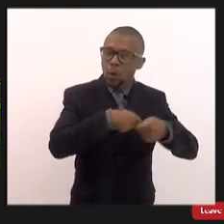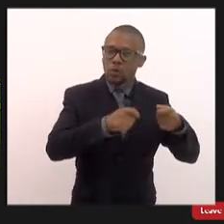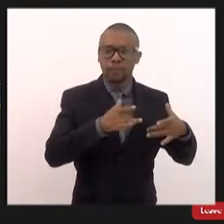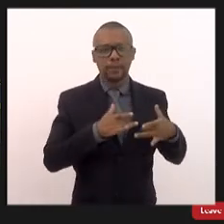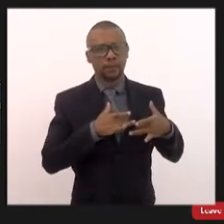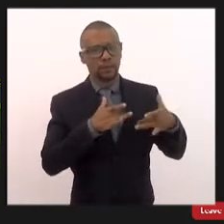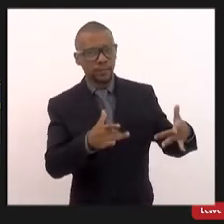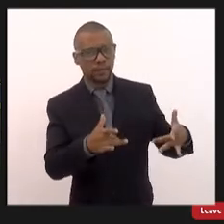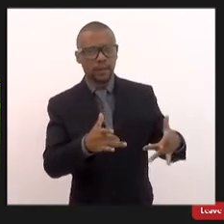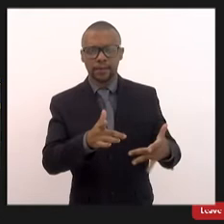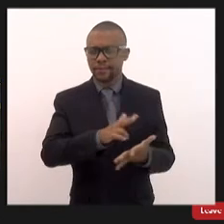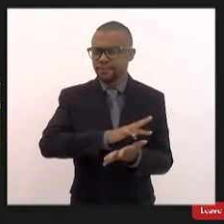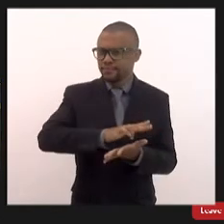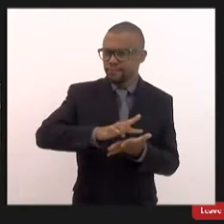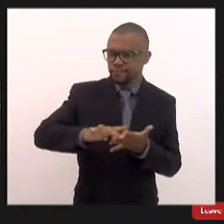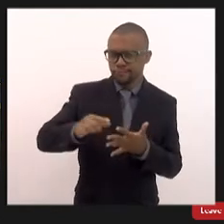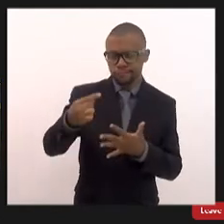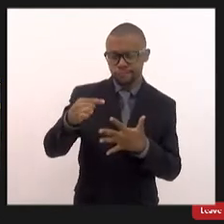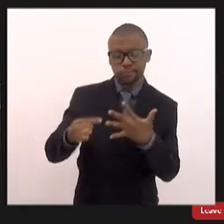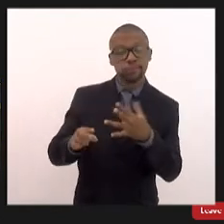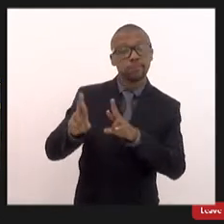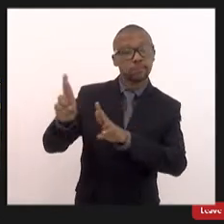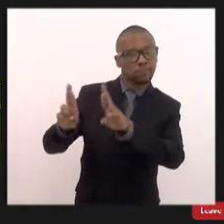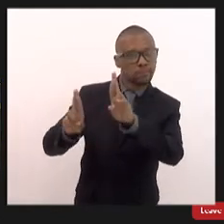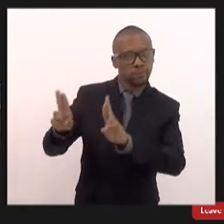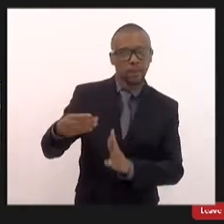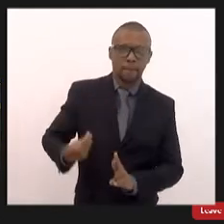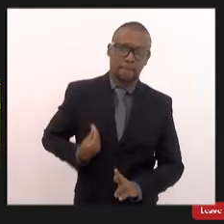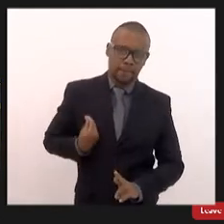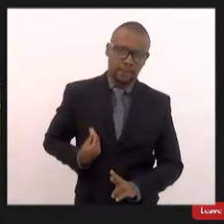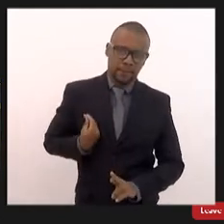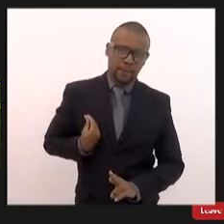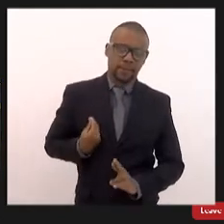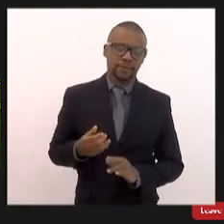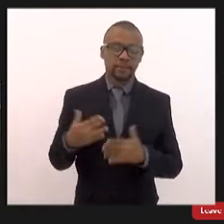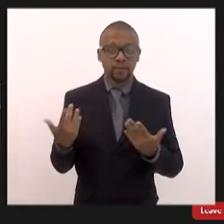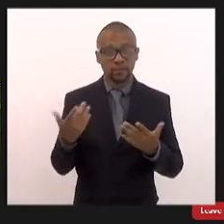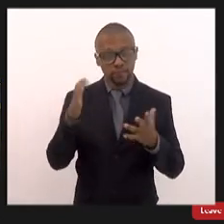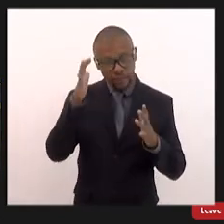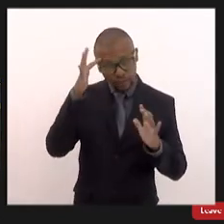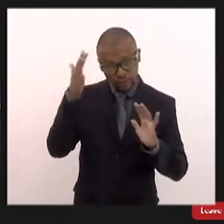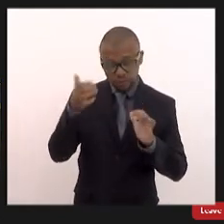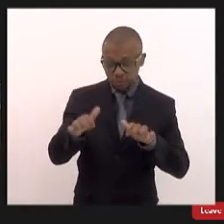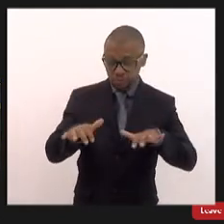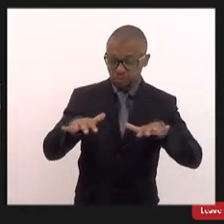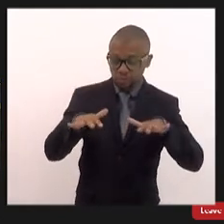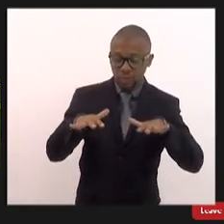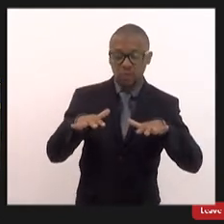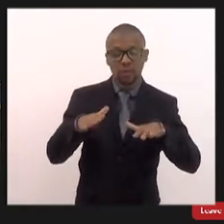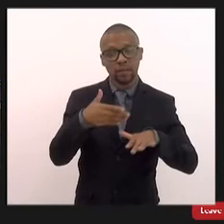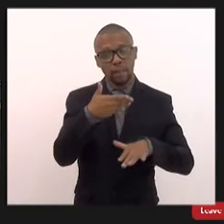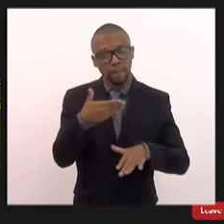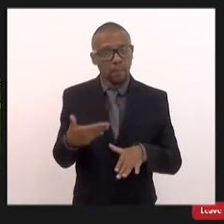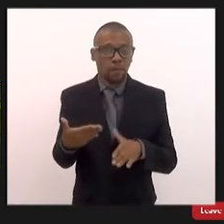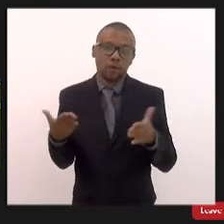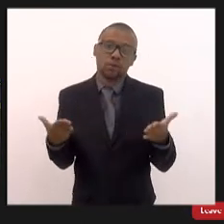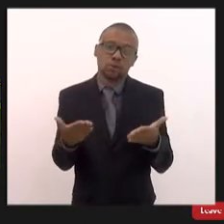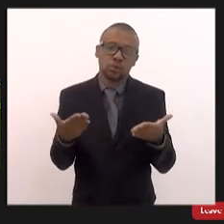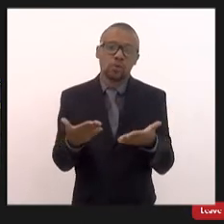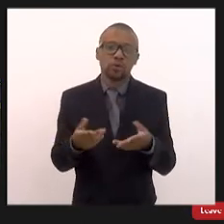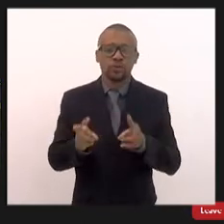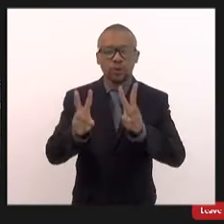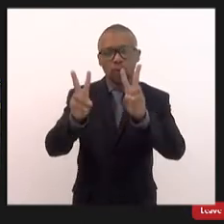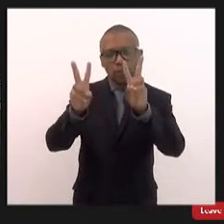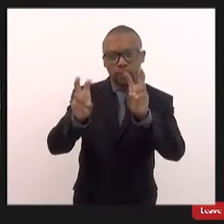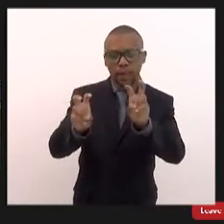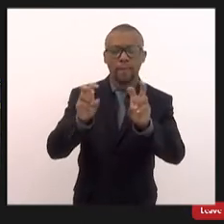as autoridades aqui presentes. Acho que essa audiência pública de hoje é um encontro muito importante. A gente tem trabalhado muito